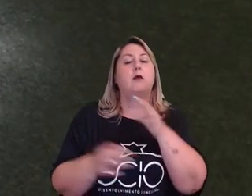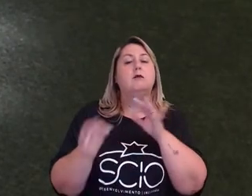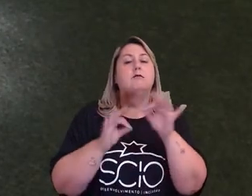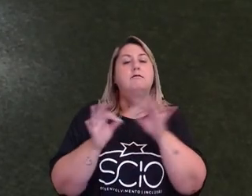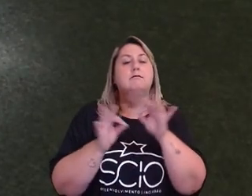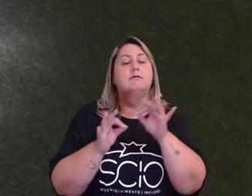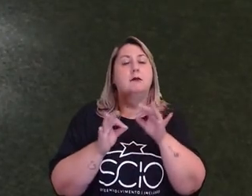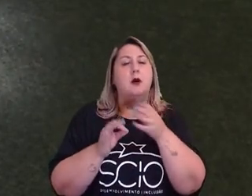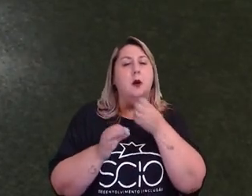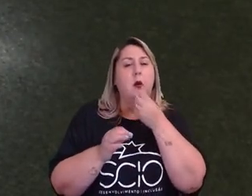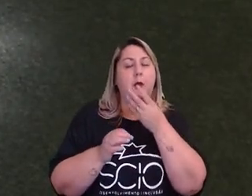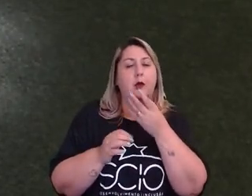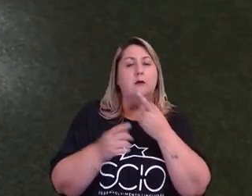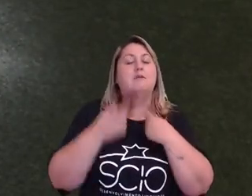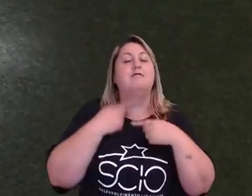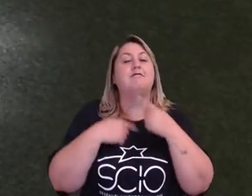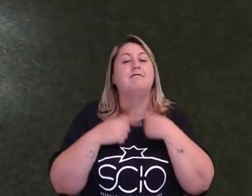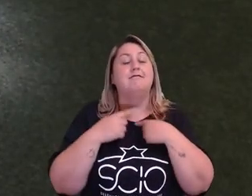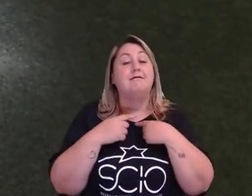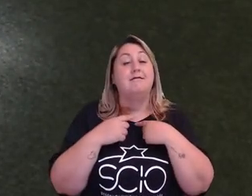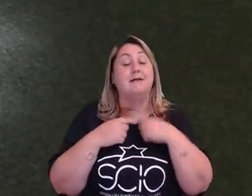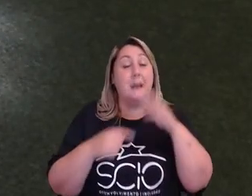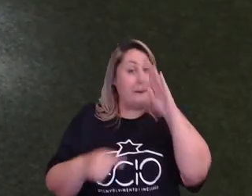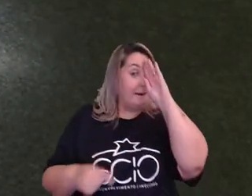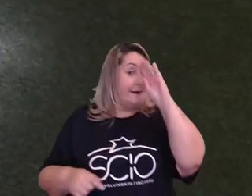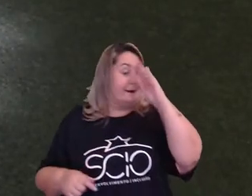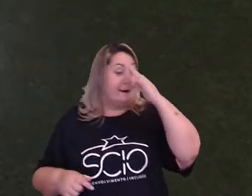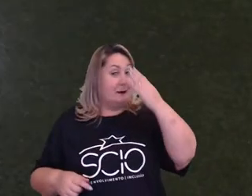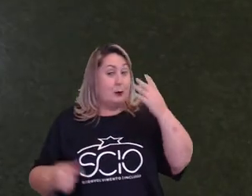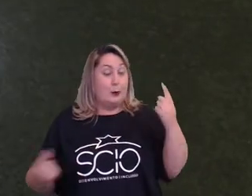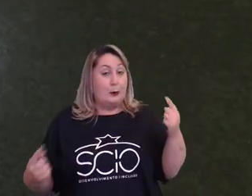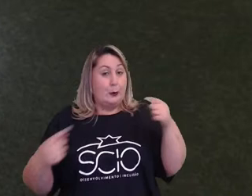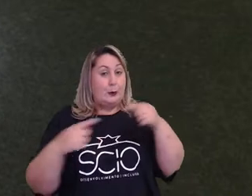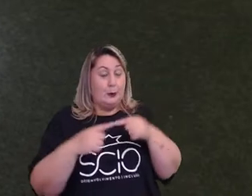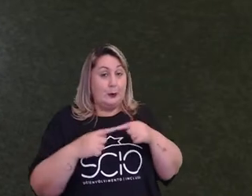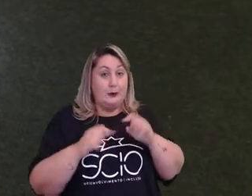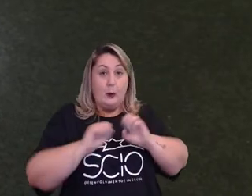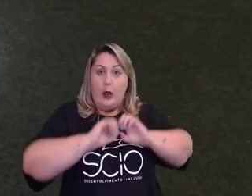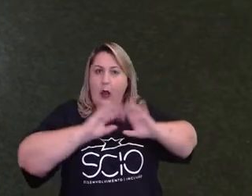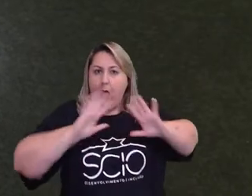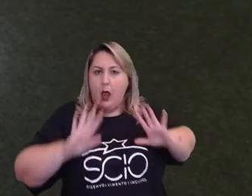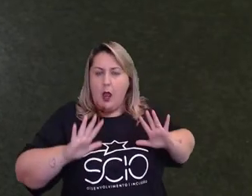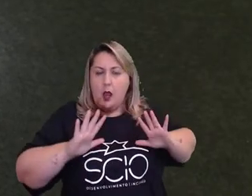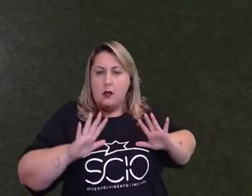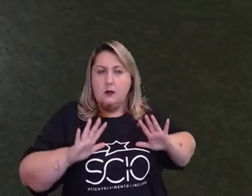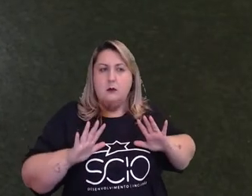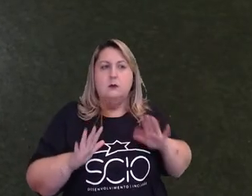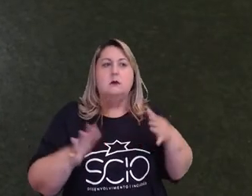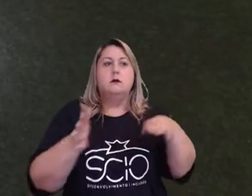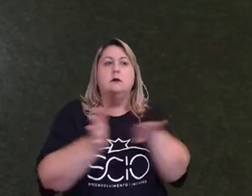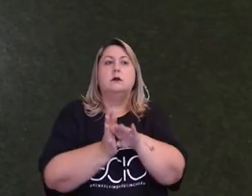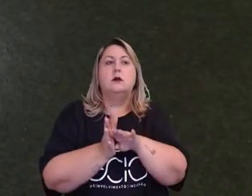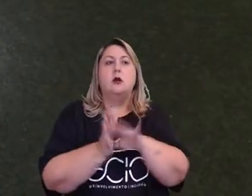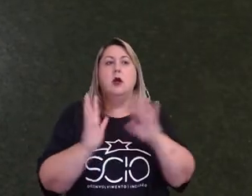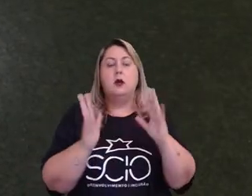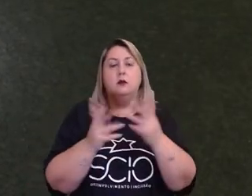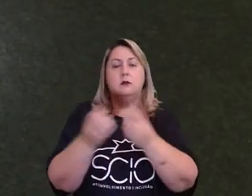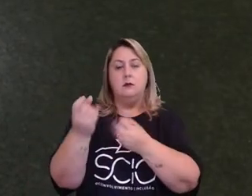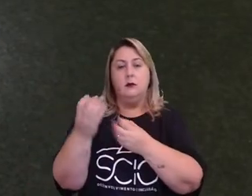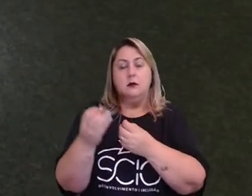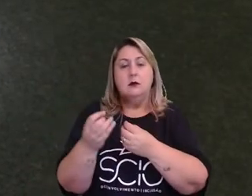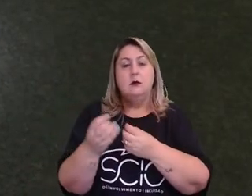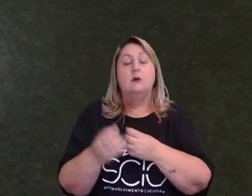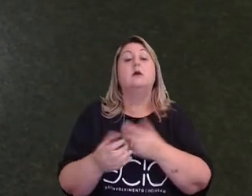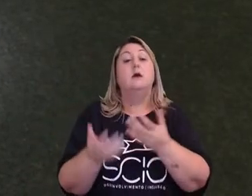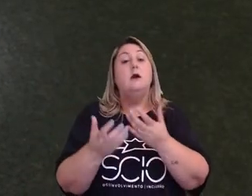planejamento, com boas intenções e principalmente com um objetivo claro que vai chegar até todos a mensagem que